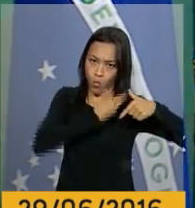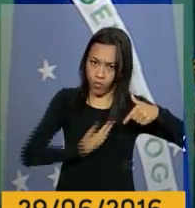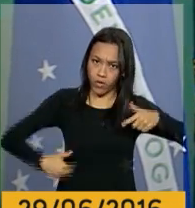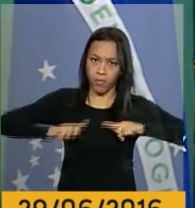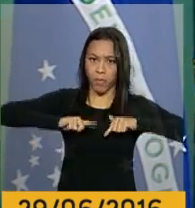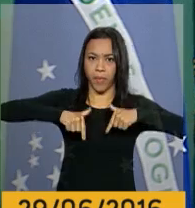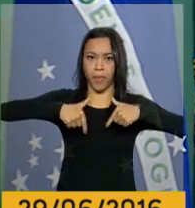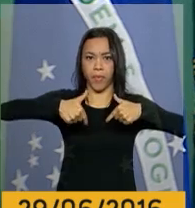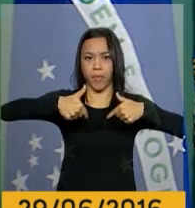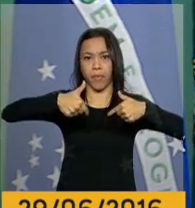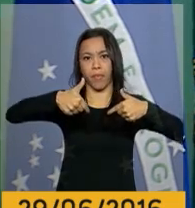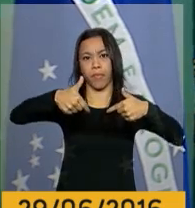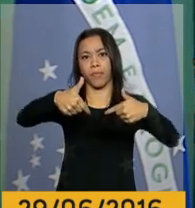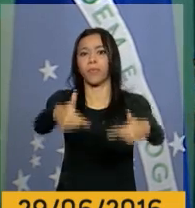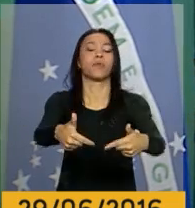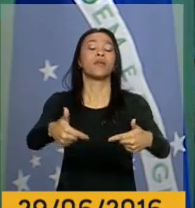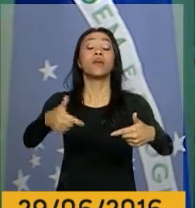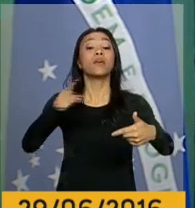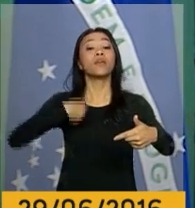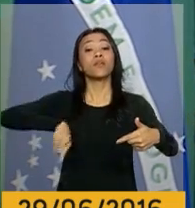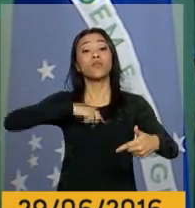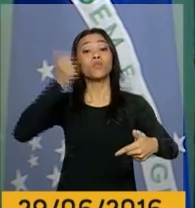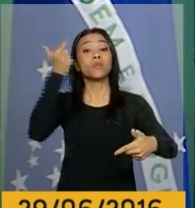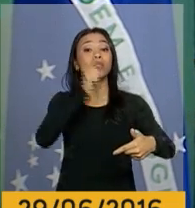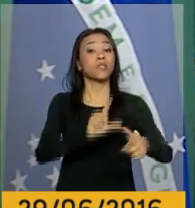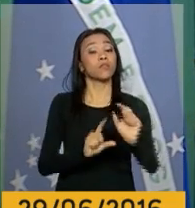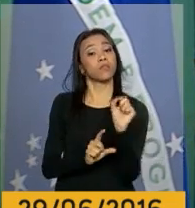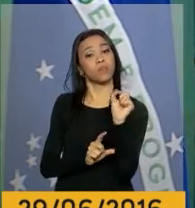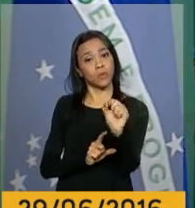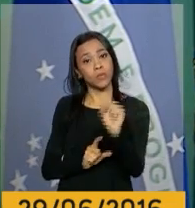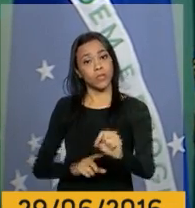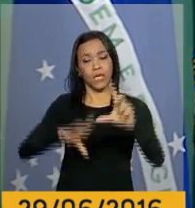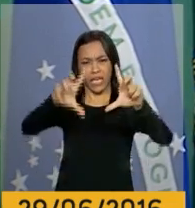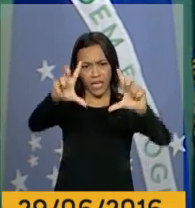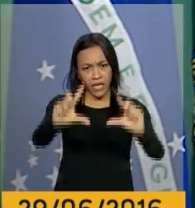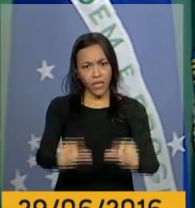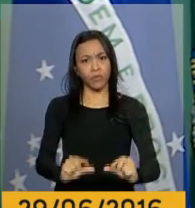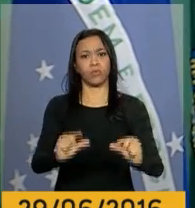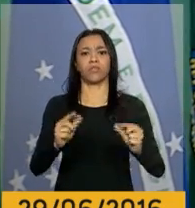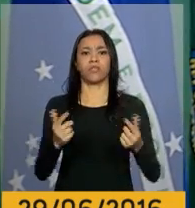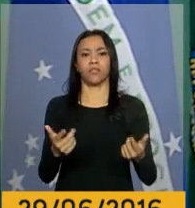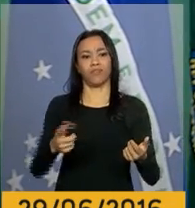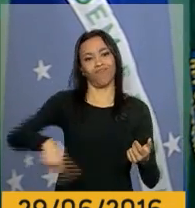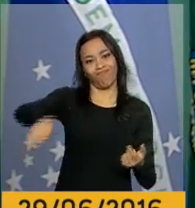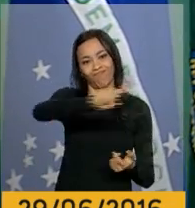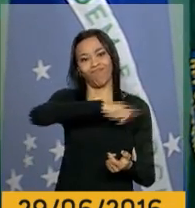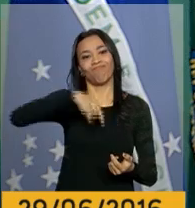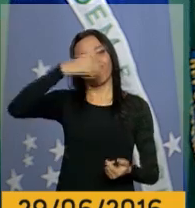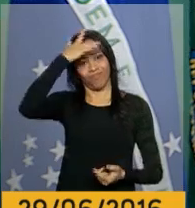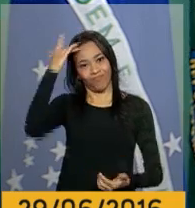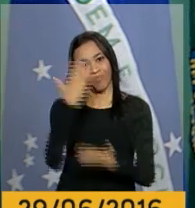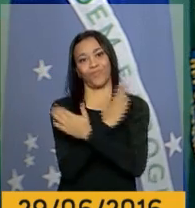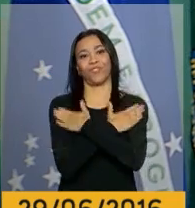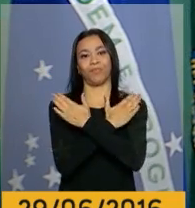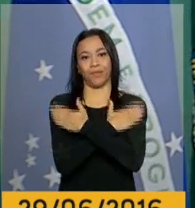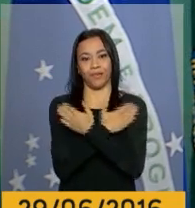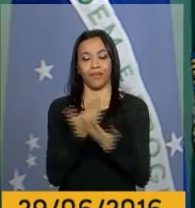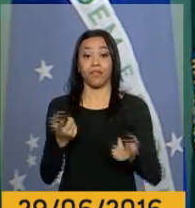desse período, nós possamos reduzir o número de desempregados. Mas, ao mesmo tempo,